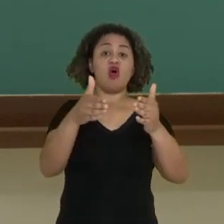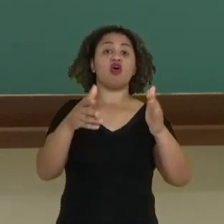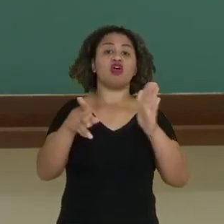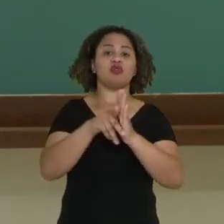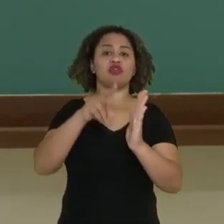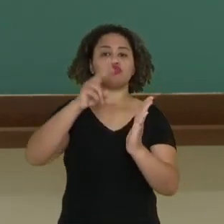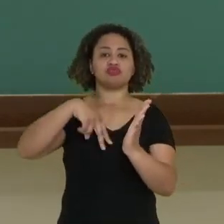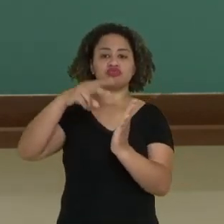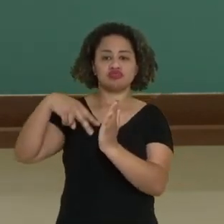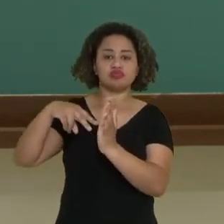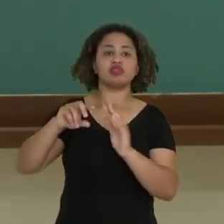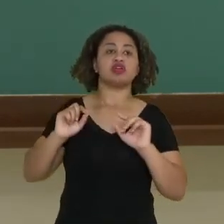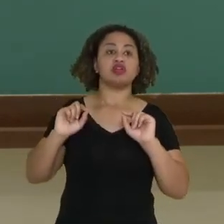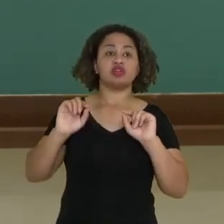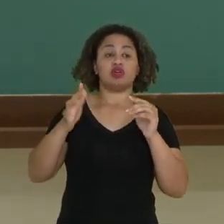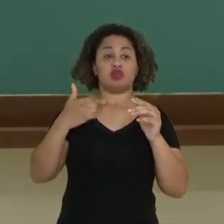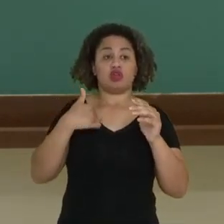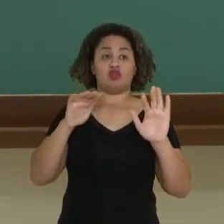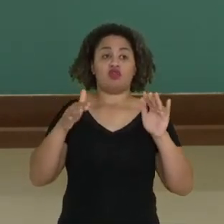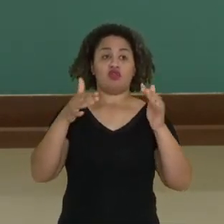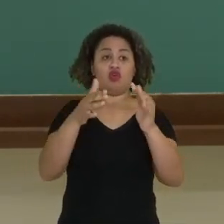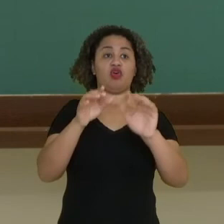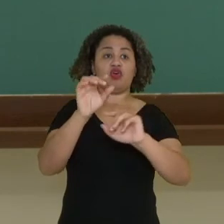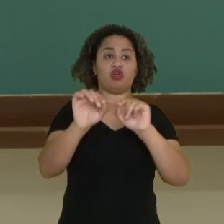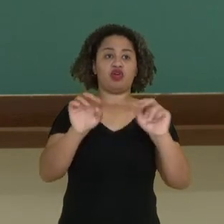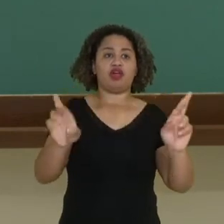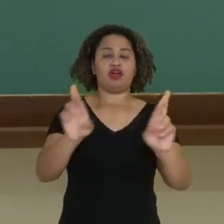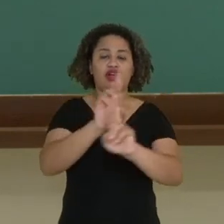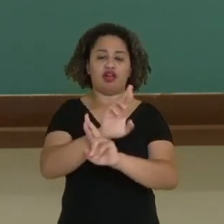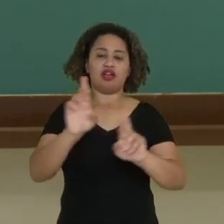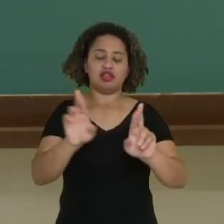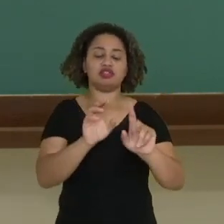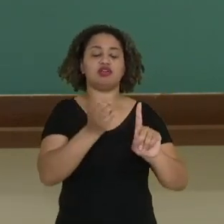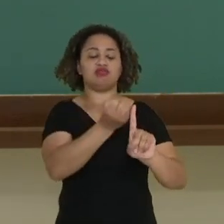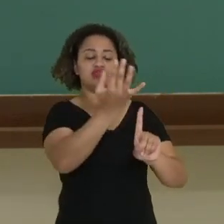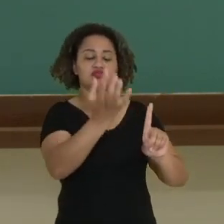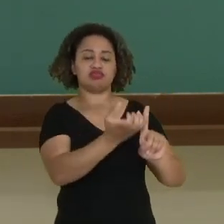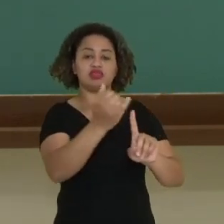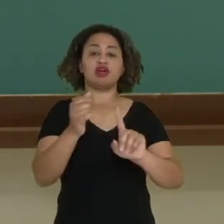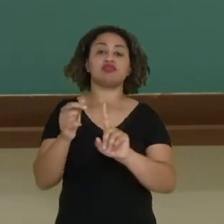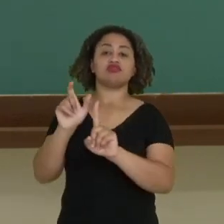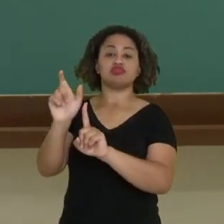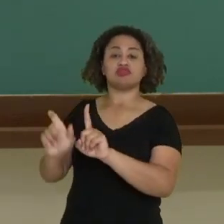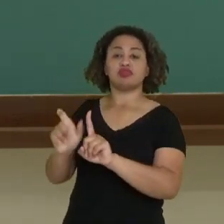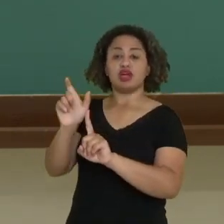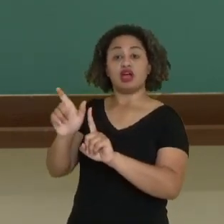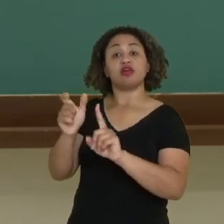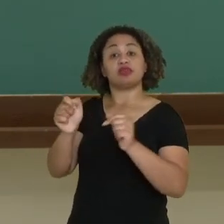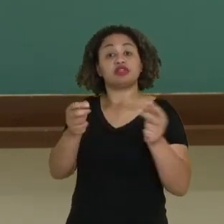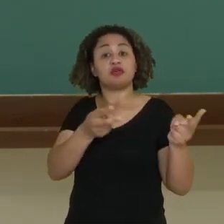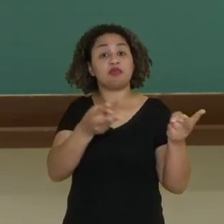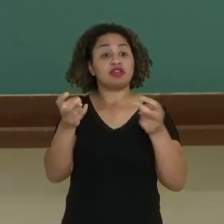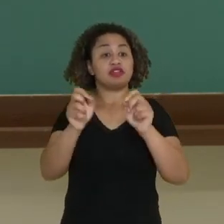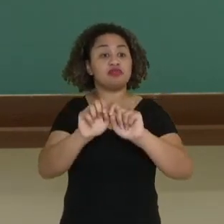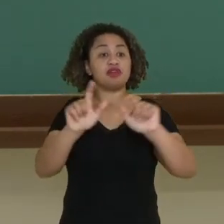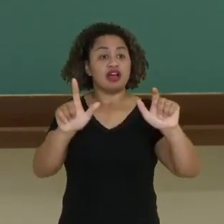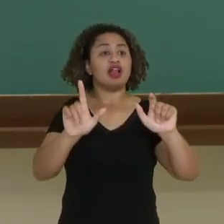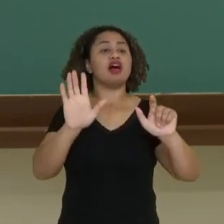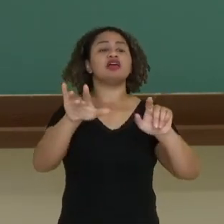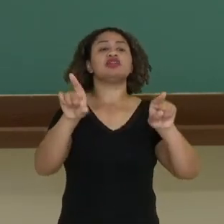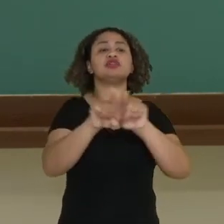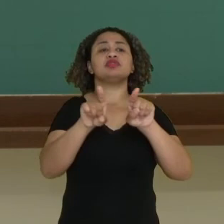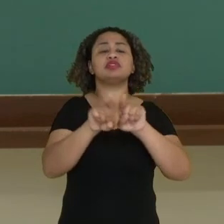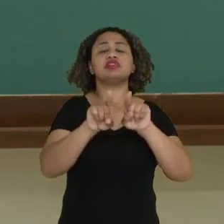leitura. Então, ele vai focar a relação entre linguagem verbal e escrita. É preciso observar bem isso. O que mais quando eu